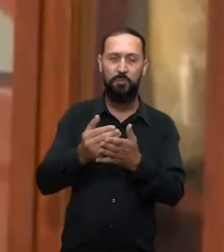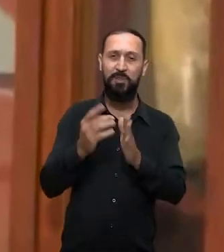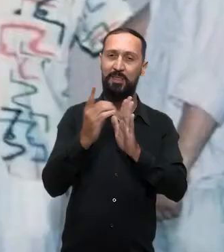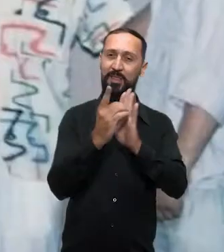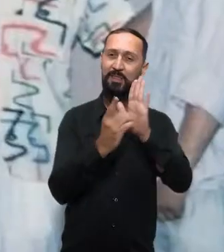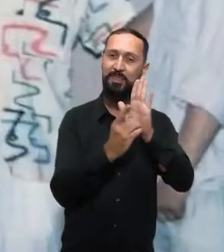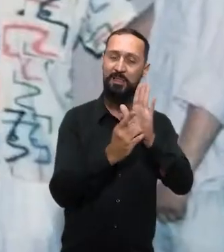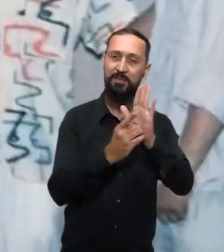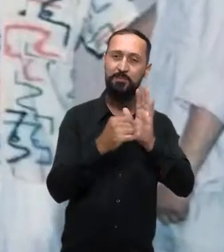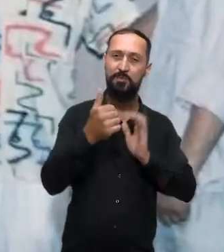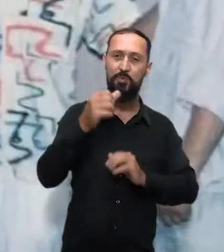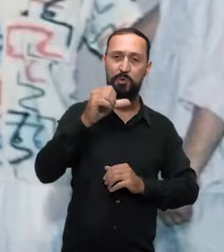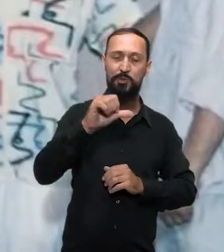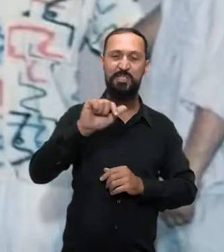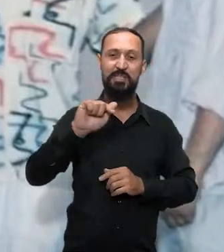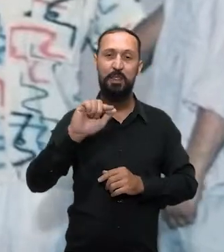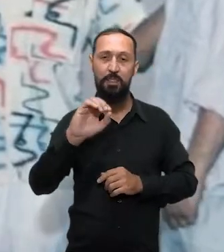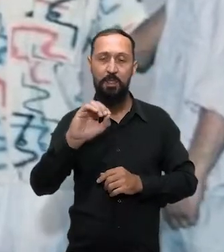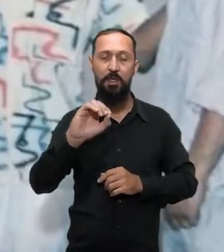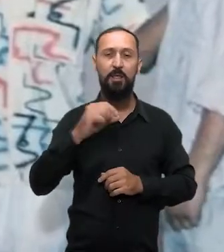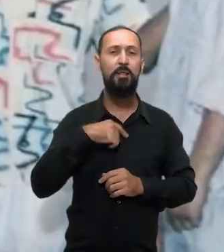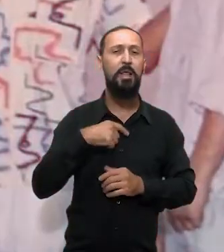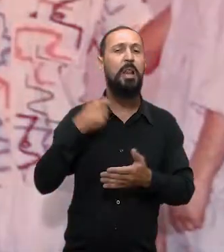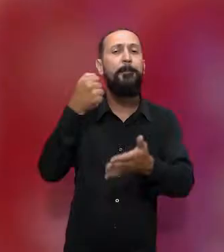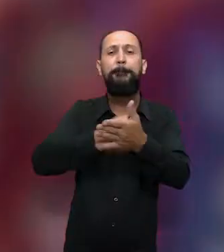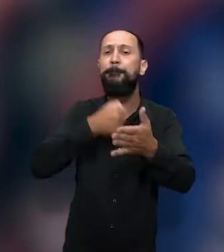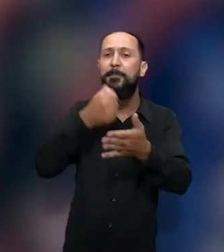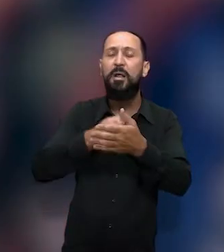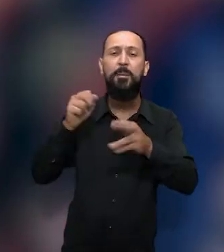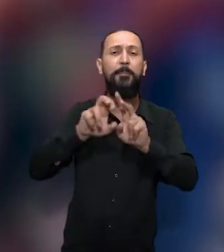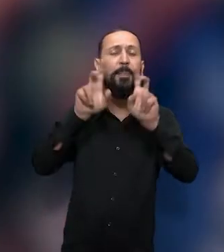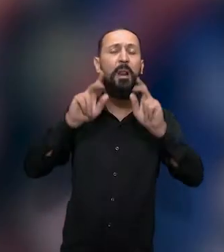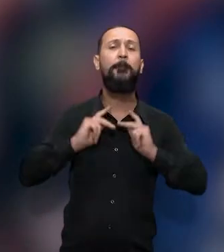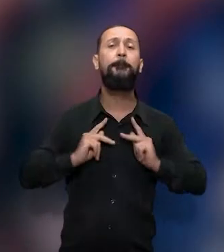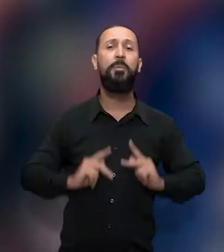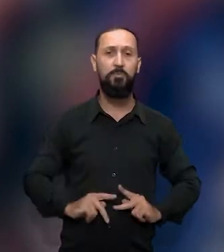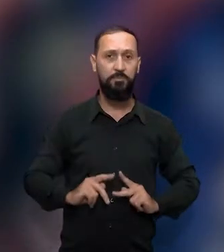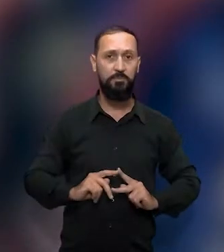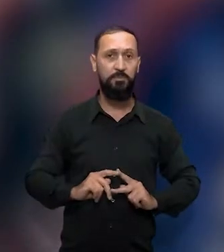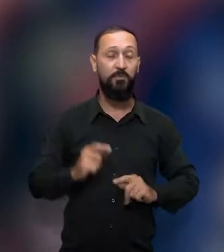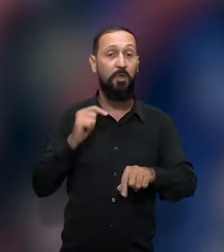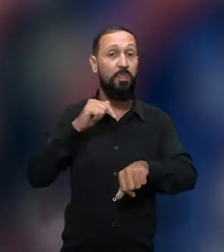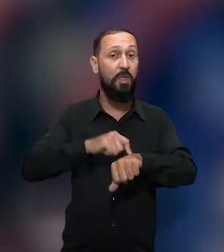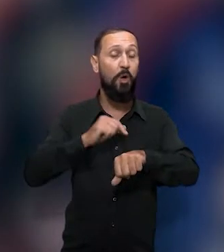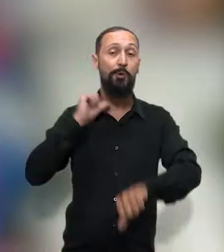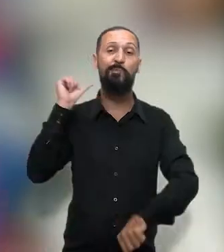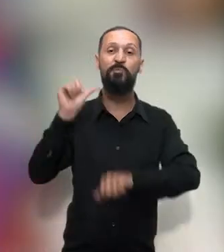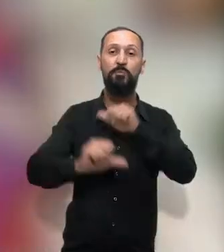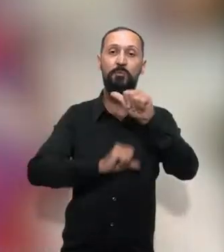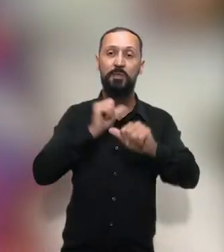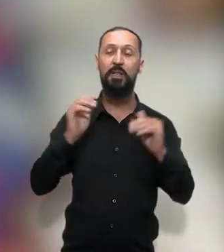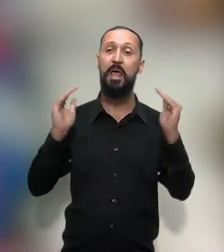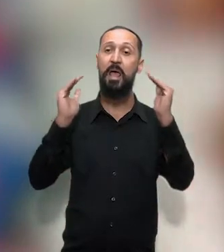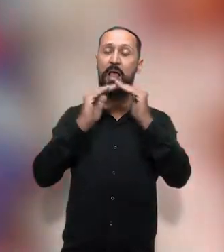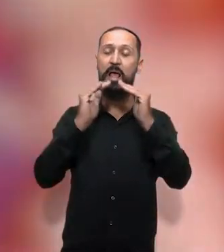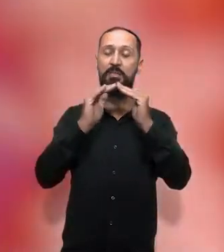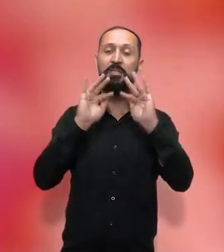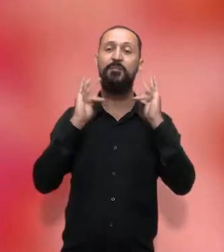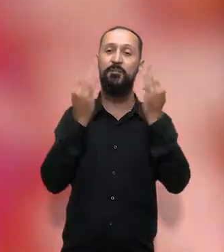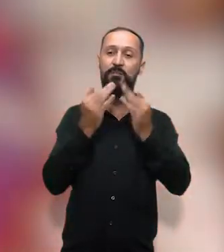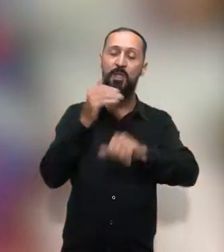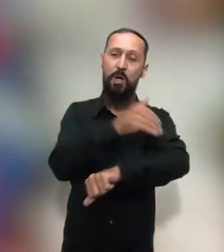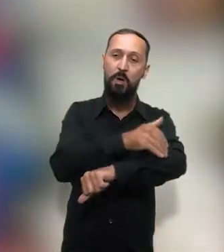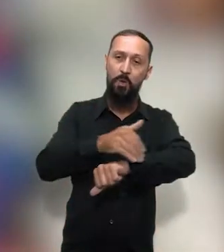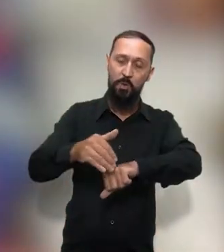Desde a década de 70, Henrique Spengler já defendia incansavelmente suas posições, mas foi com a transformação do casarão de